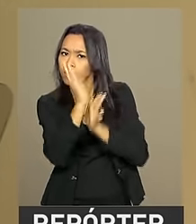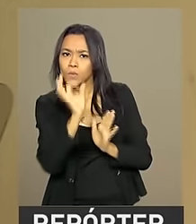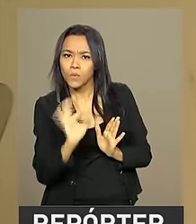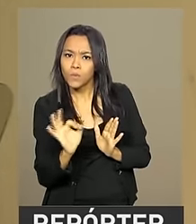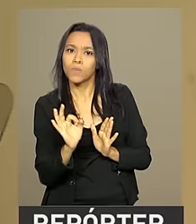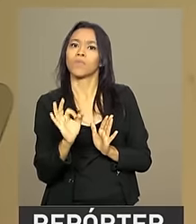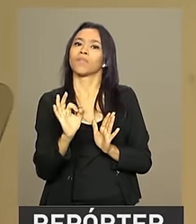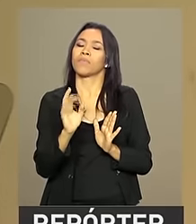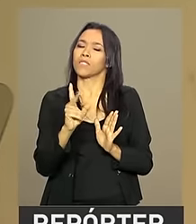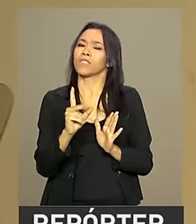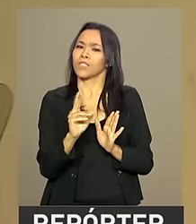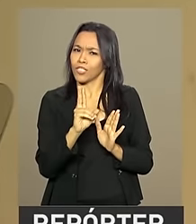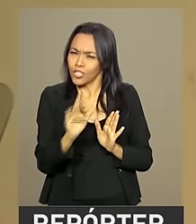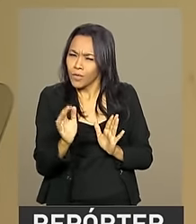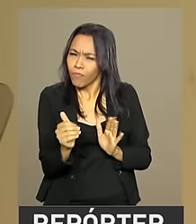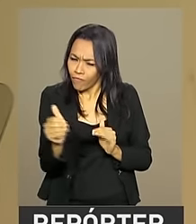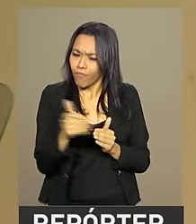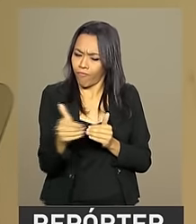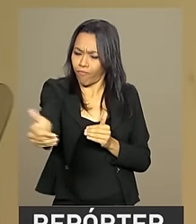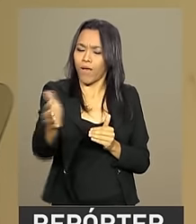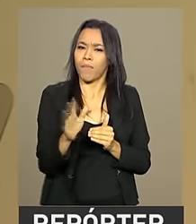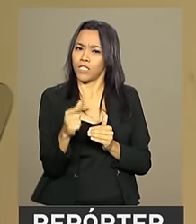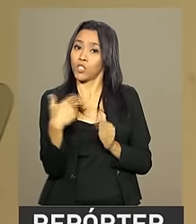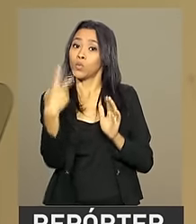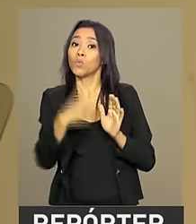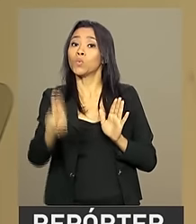fazê-lo, podem examinar o orçamento,